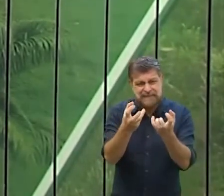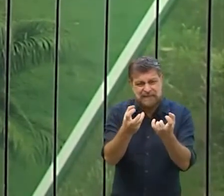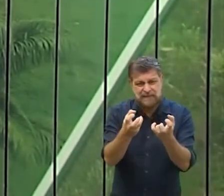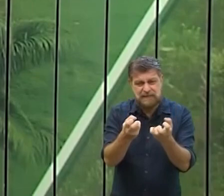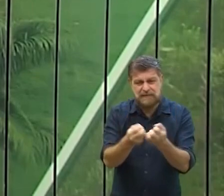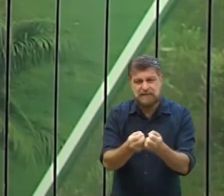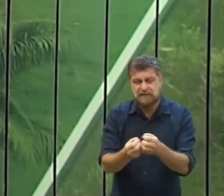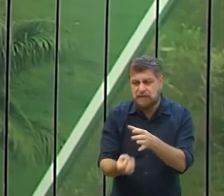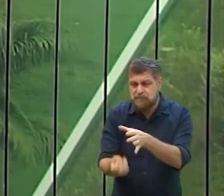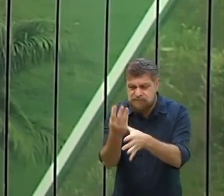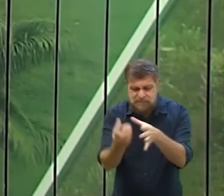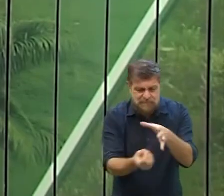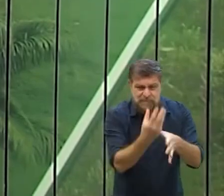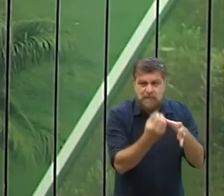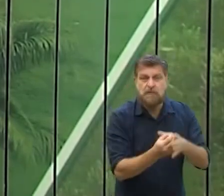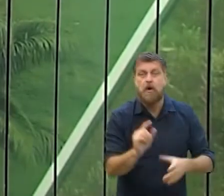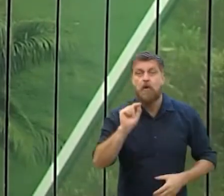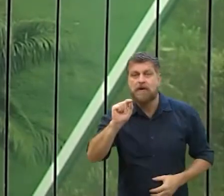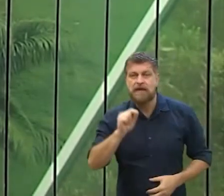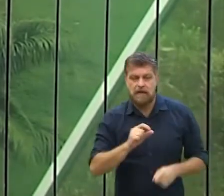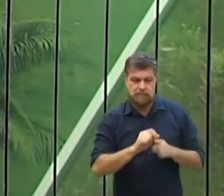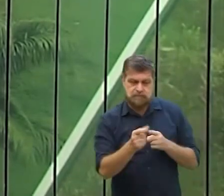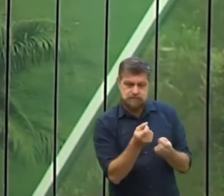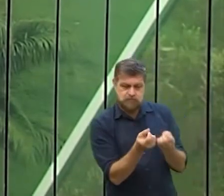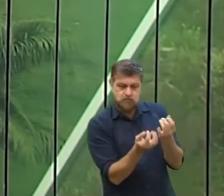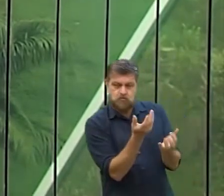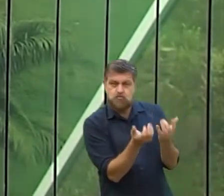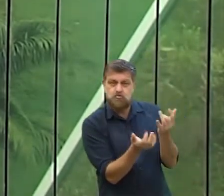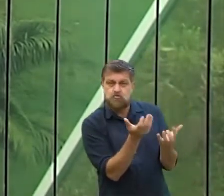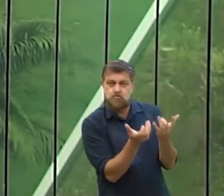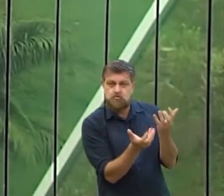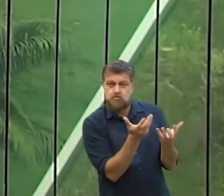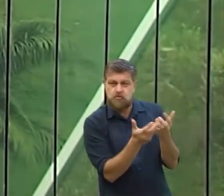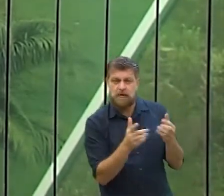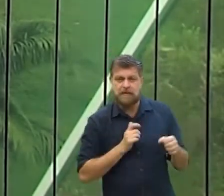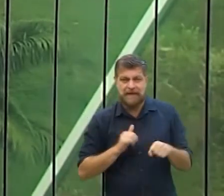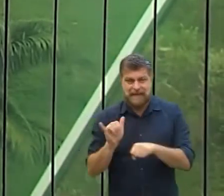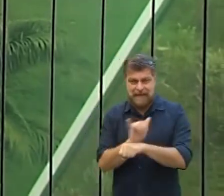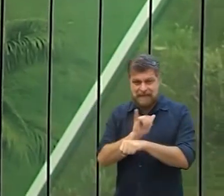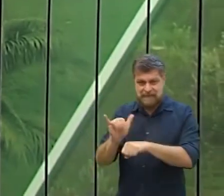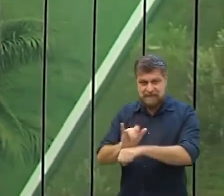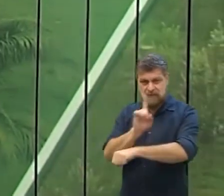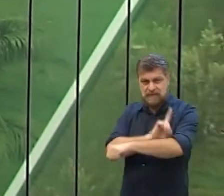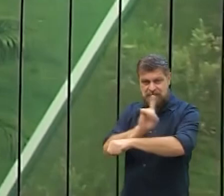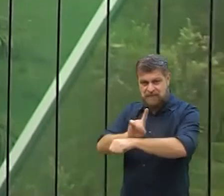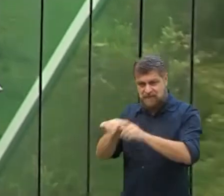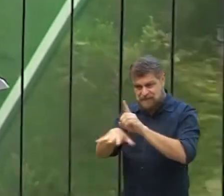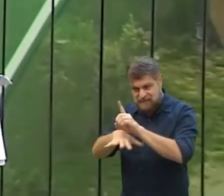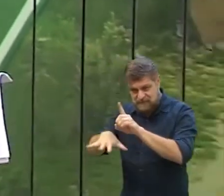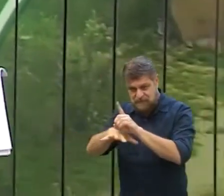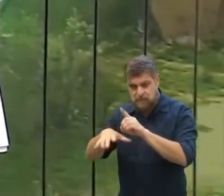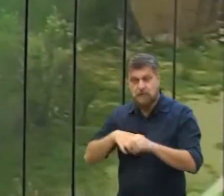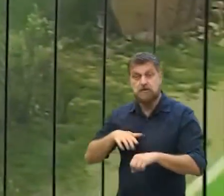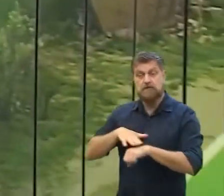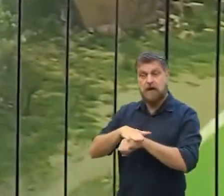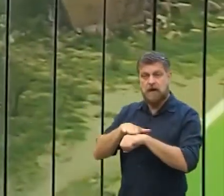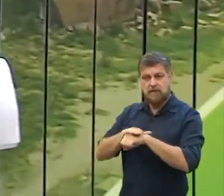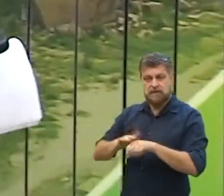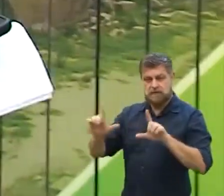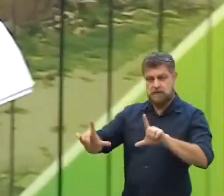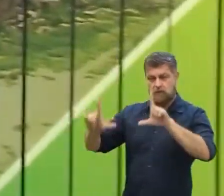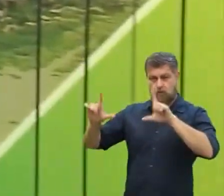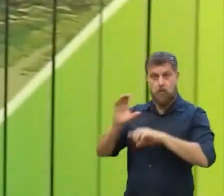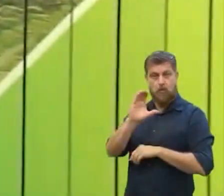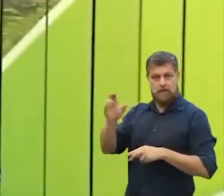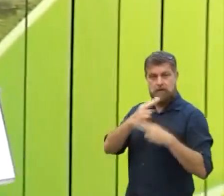as chances das queimadas. Por isso, existe a Operação Estiagem e, sobre isso, a gente conversa com Sidney